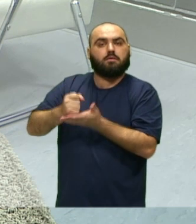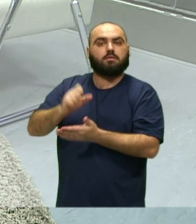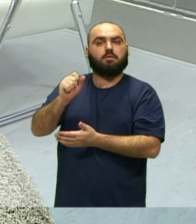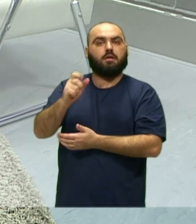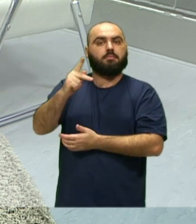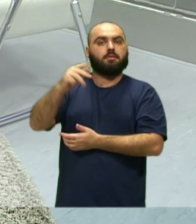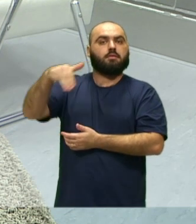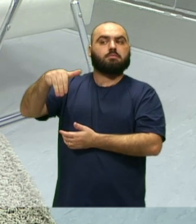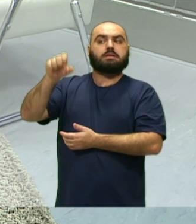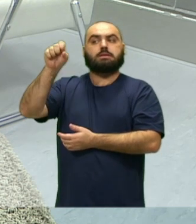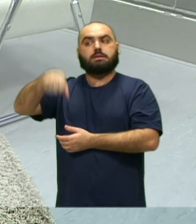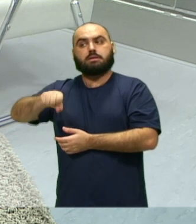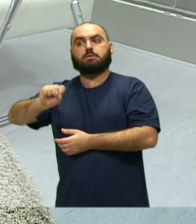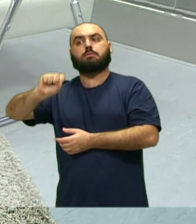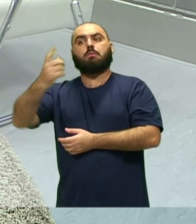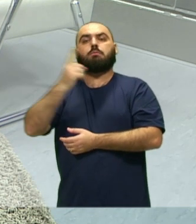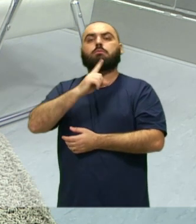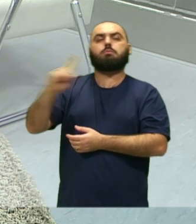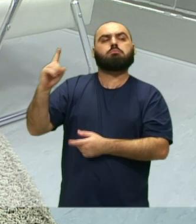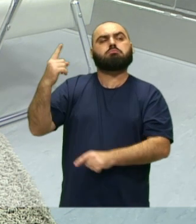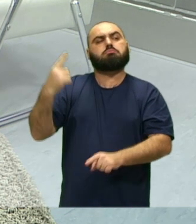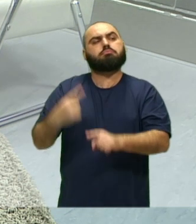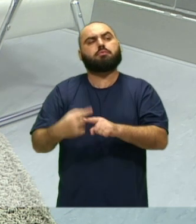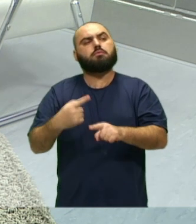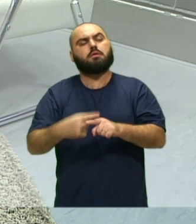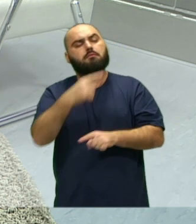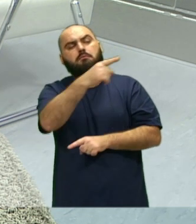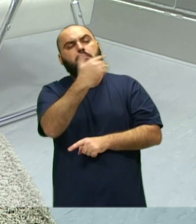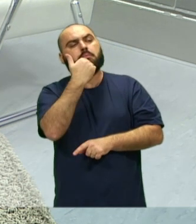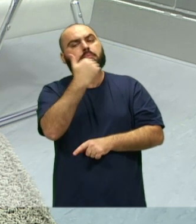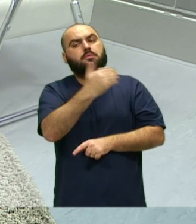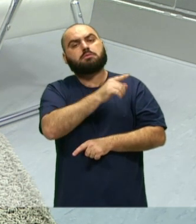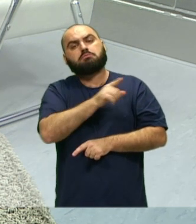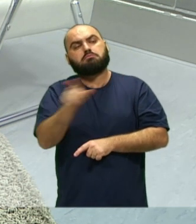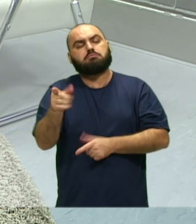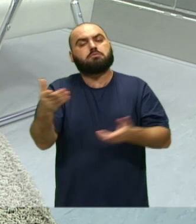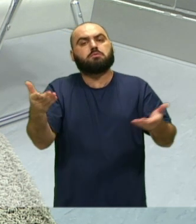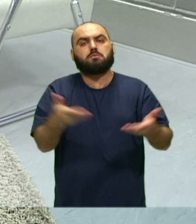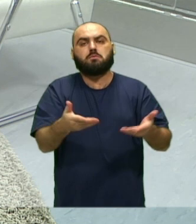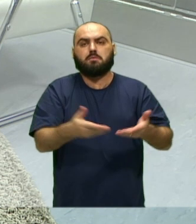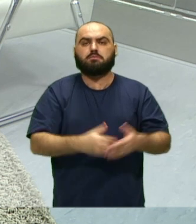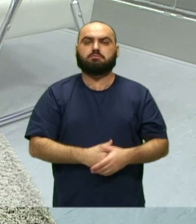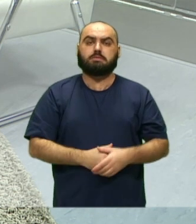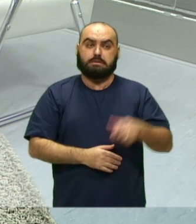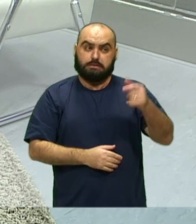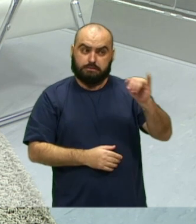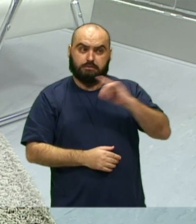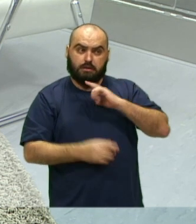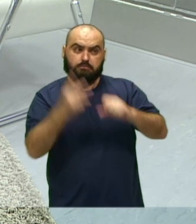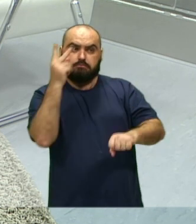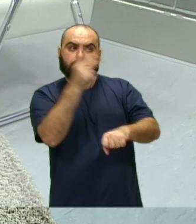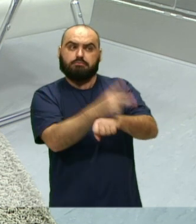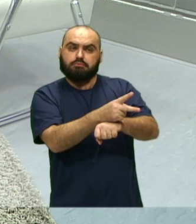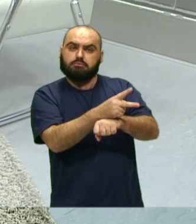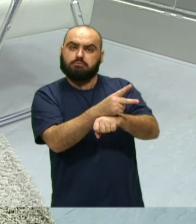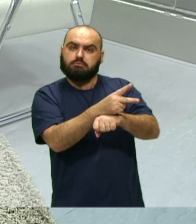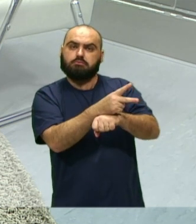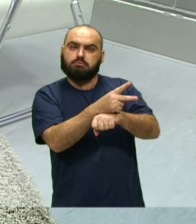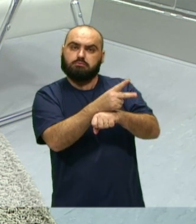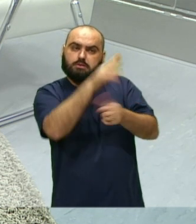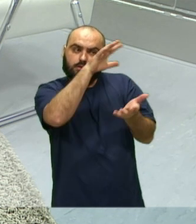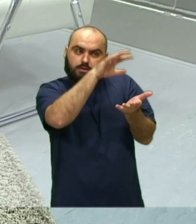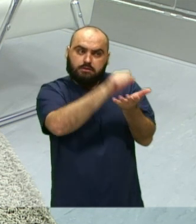contrato. O que a senhora pretende com todas essas informações e, se existir essas gravações, qual o encaminhamento que é possível